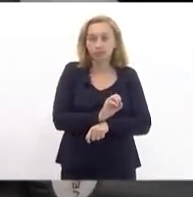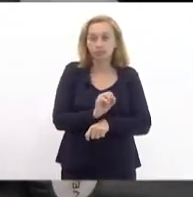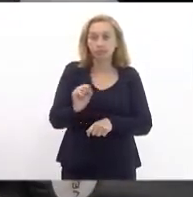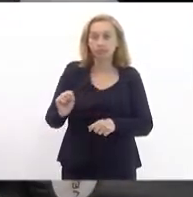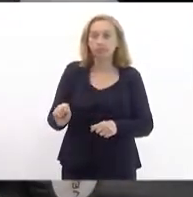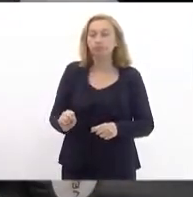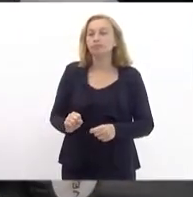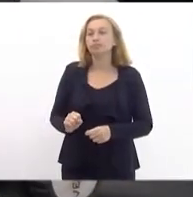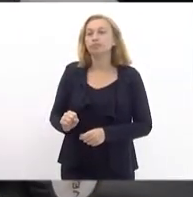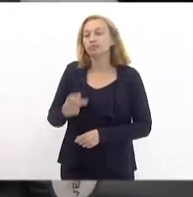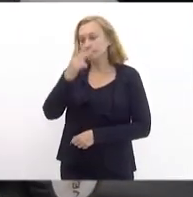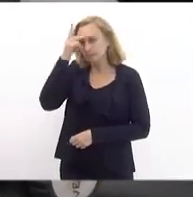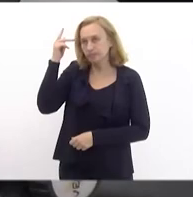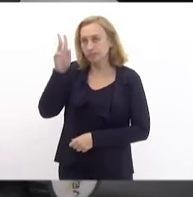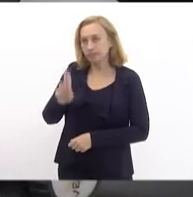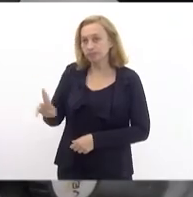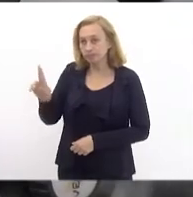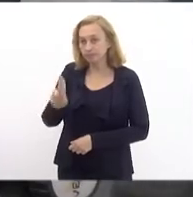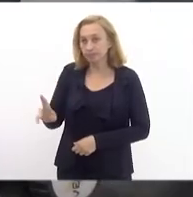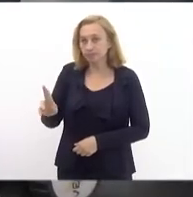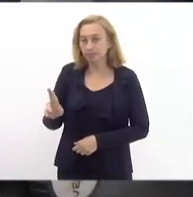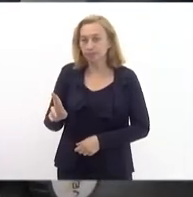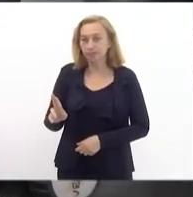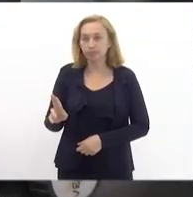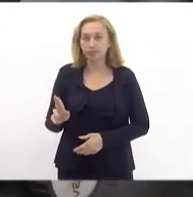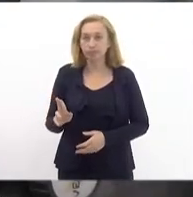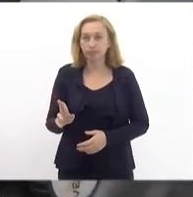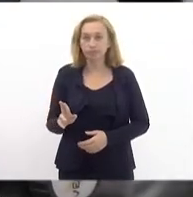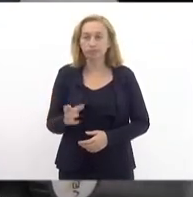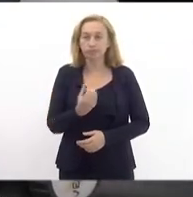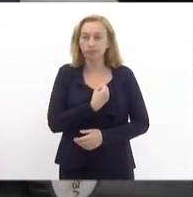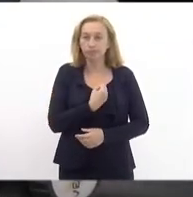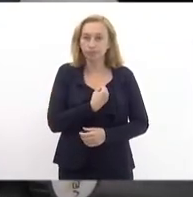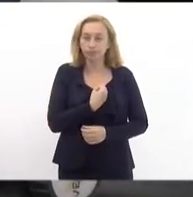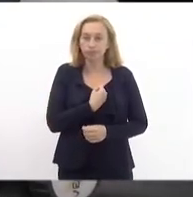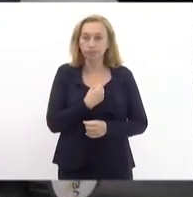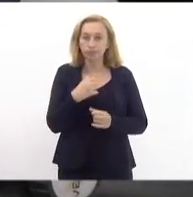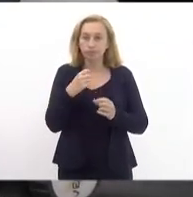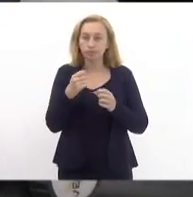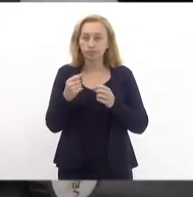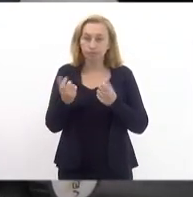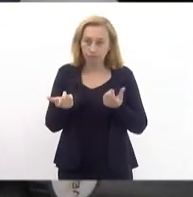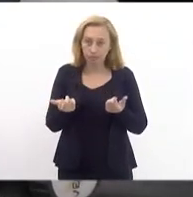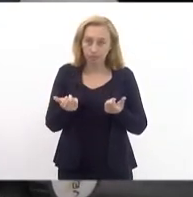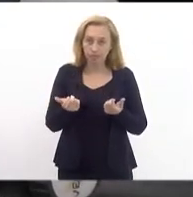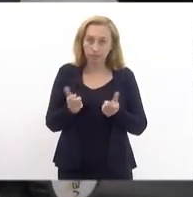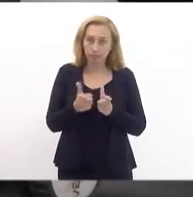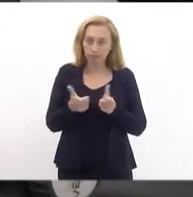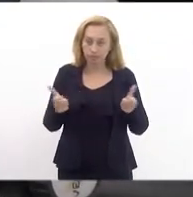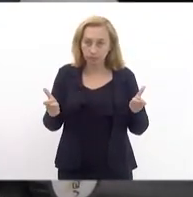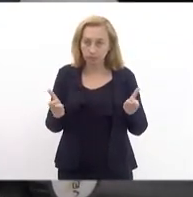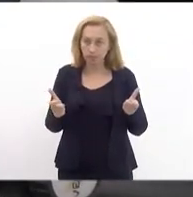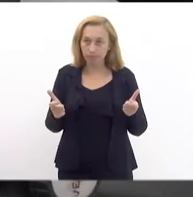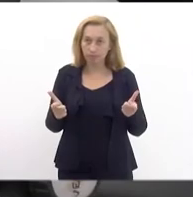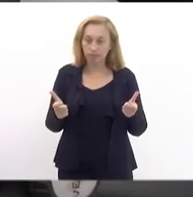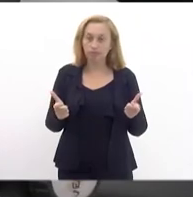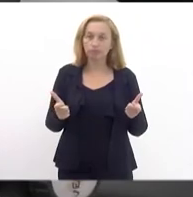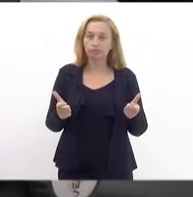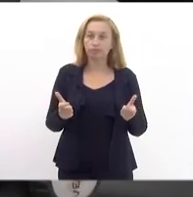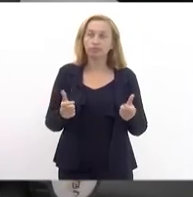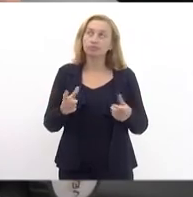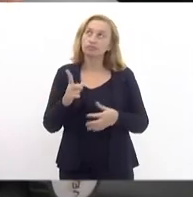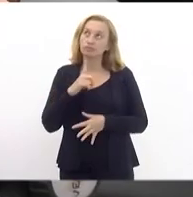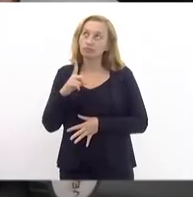usuário e a demanda. Né? Porque muitas vezes, se você tem uma demanda de 1.000,